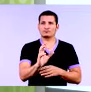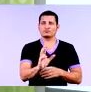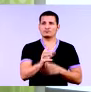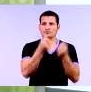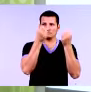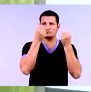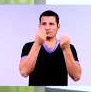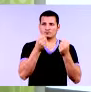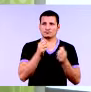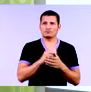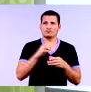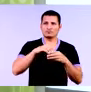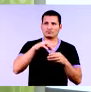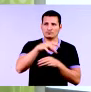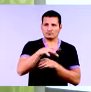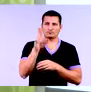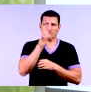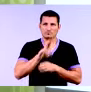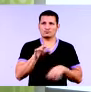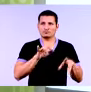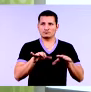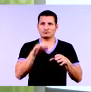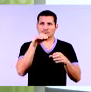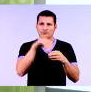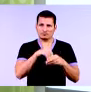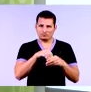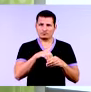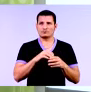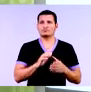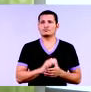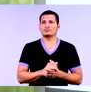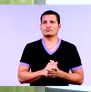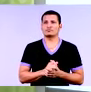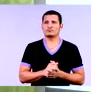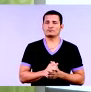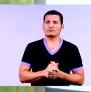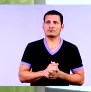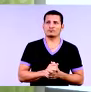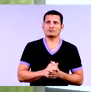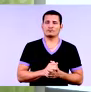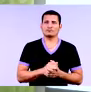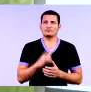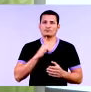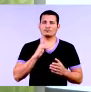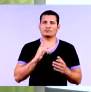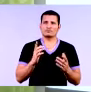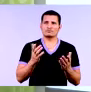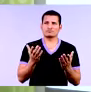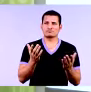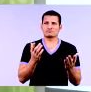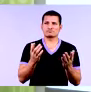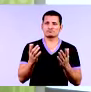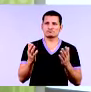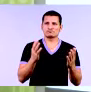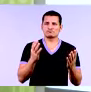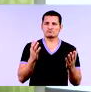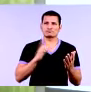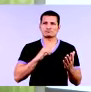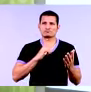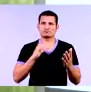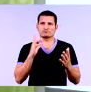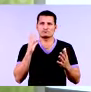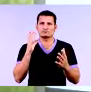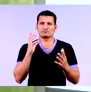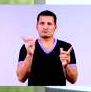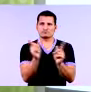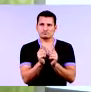conteúdo que o usuário digitou dentro do campo. Dessa forma, olha só o paralelo, o resumo do que nós já temos. Nós temos a